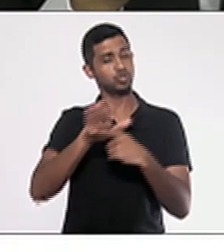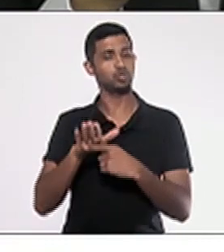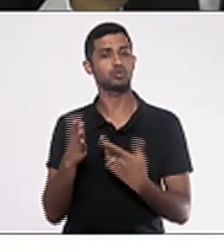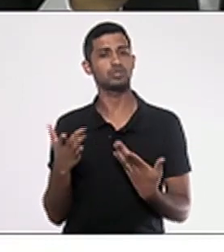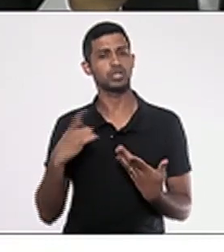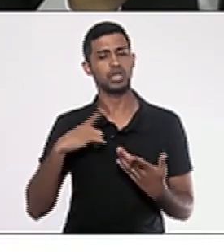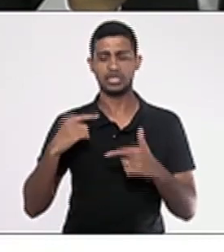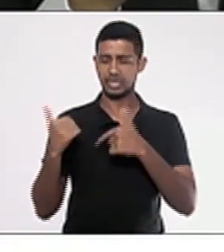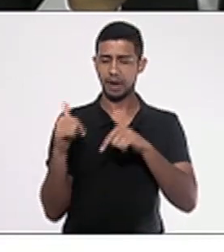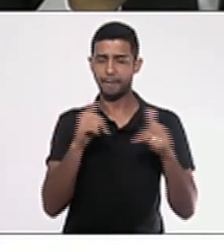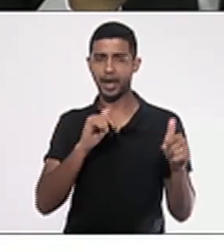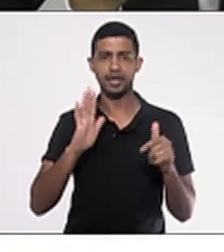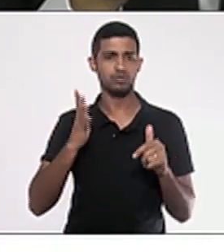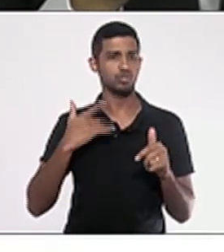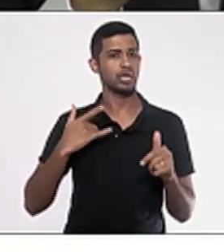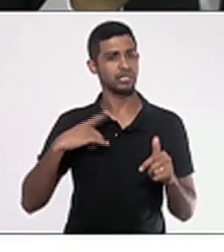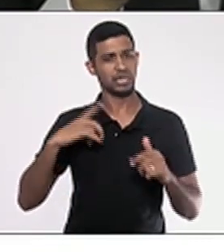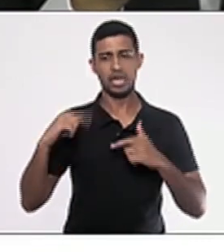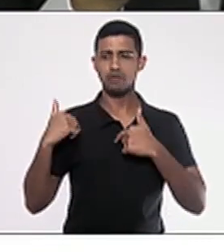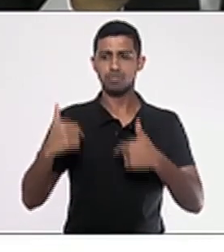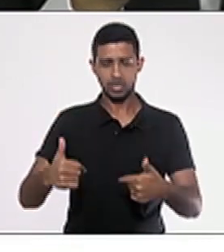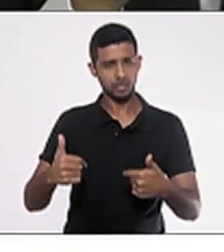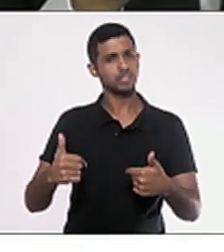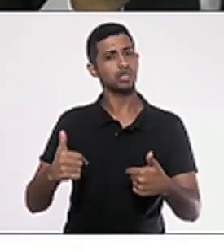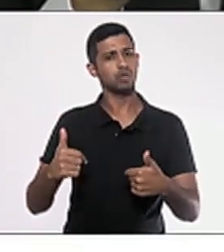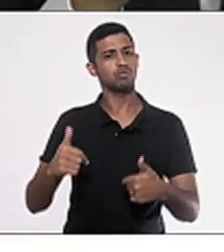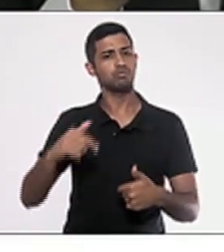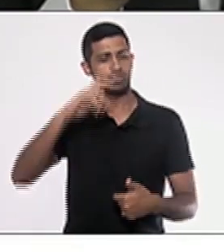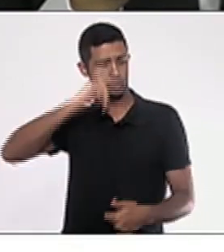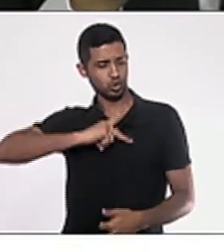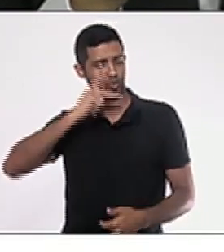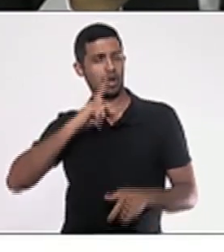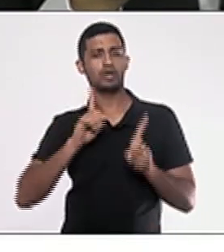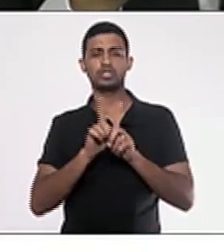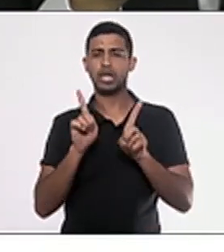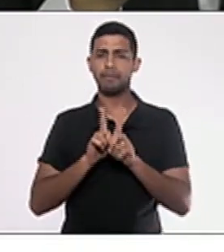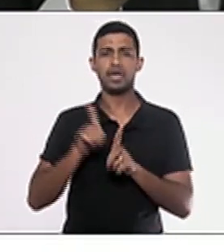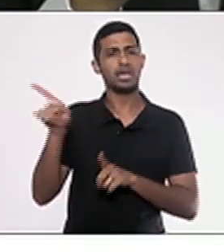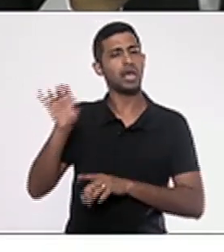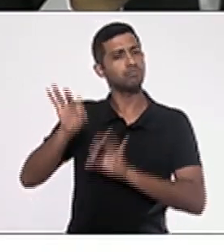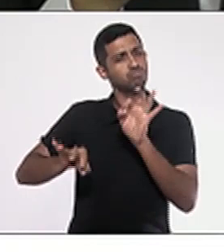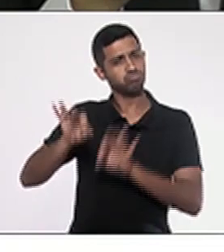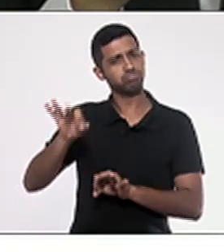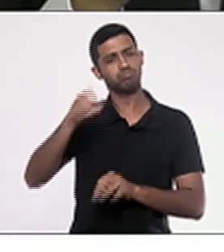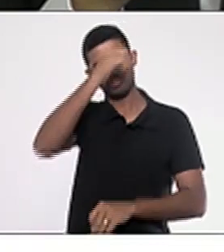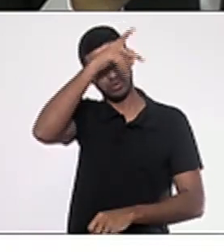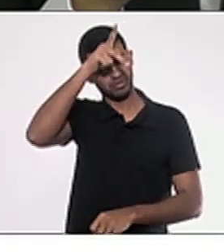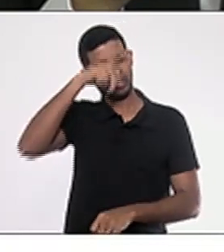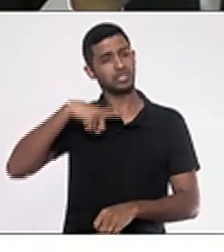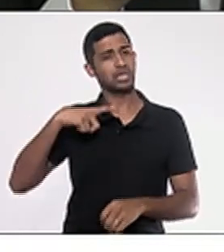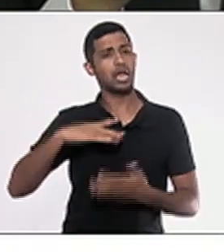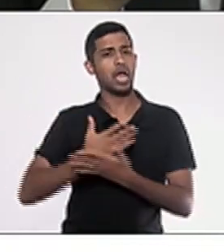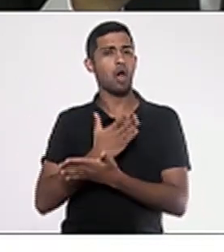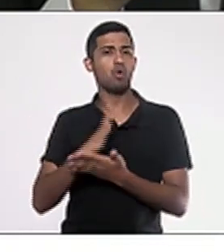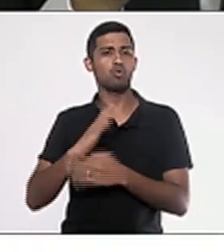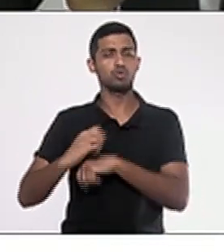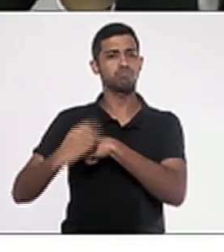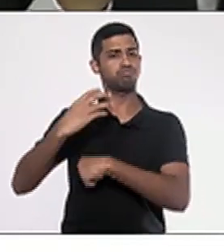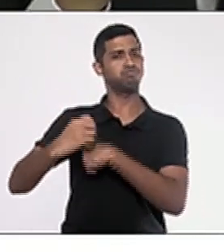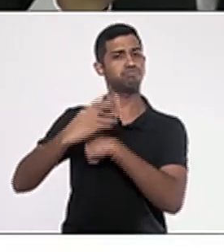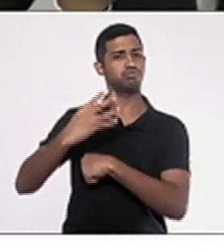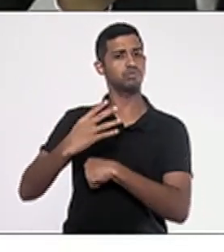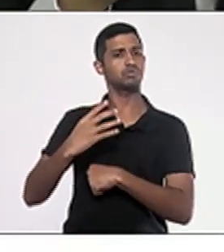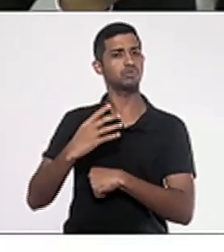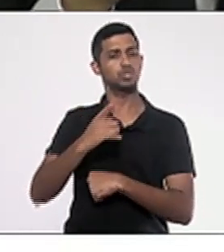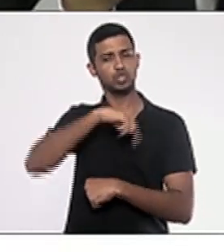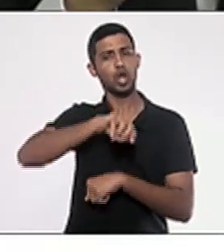acerca disso, temos ações individuais, temos ações civis públicas e temos sugestões que já mandamos para a agência reguladora